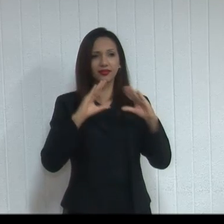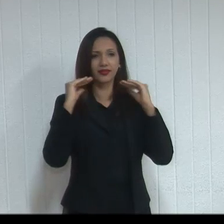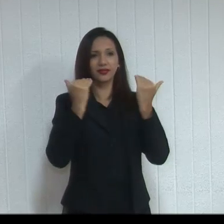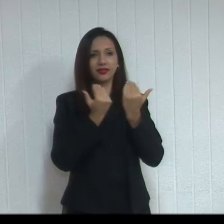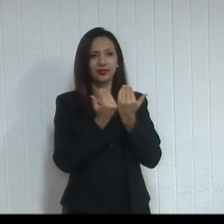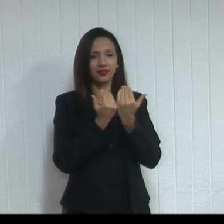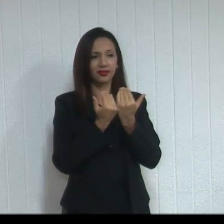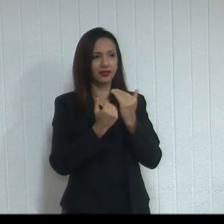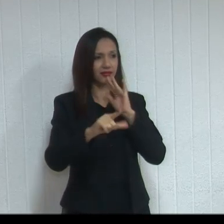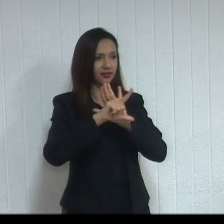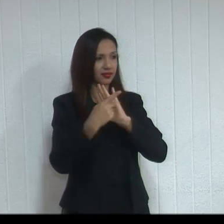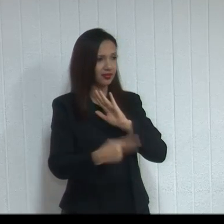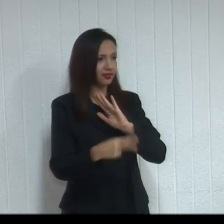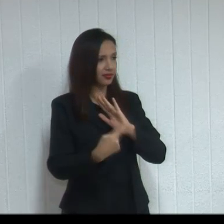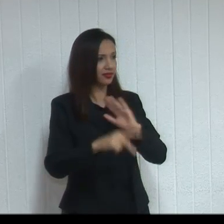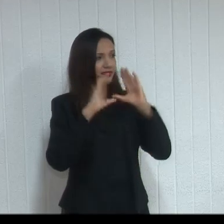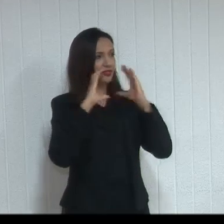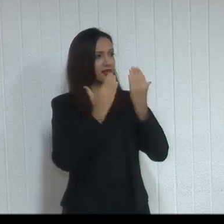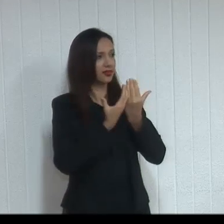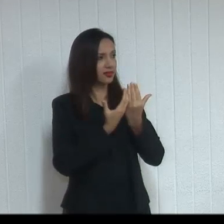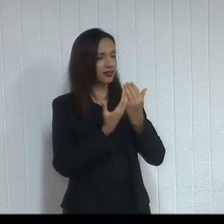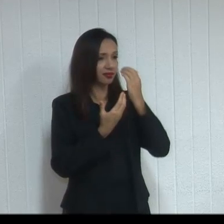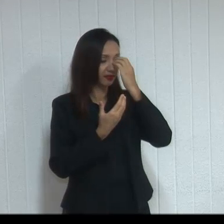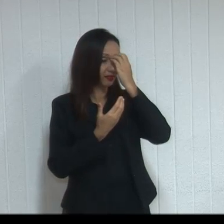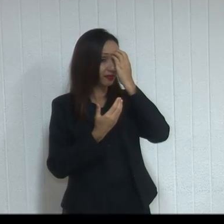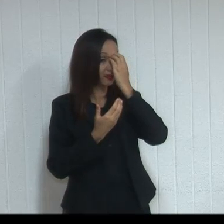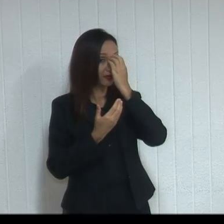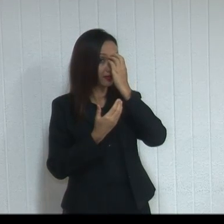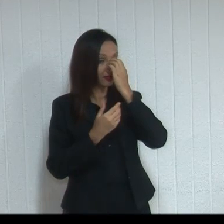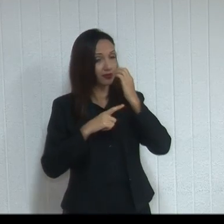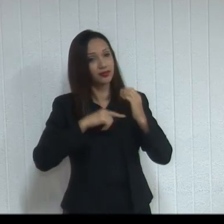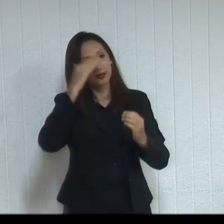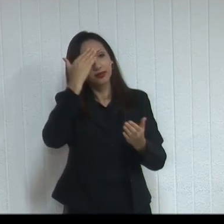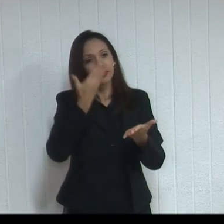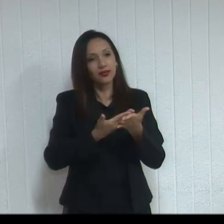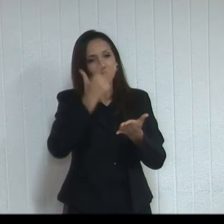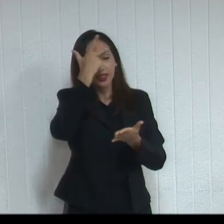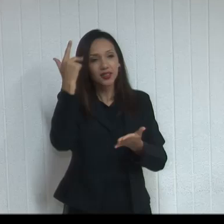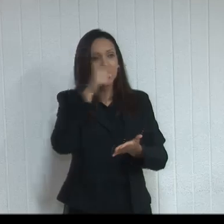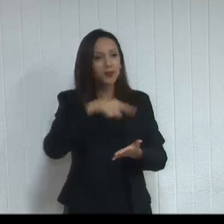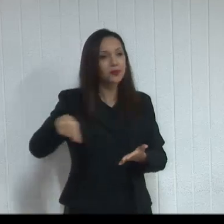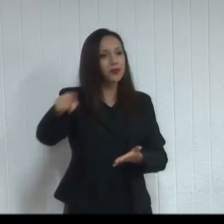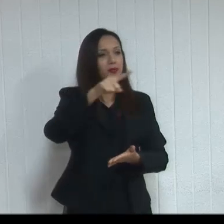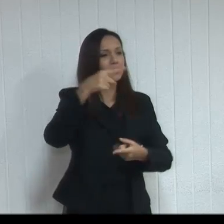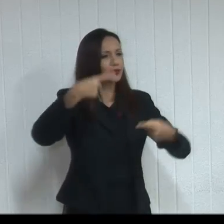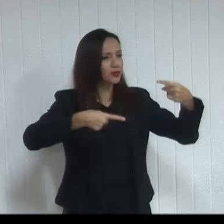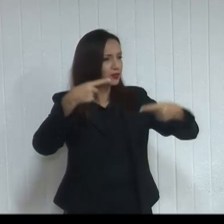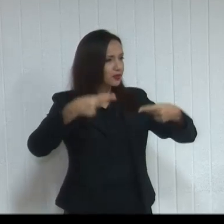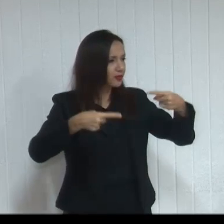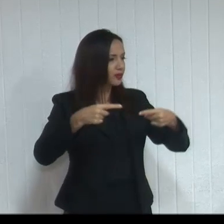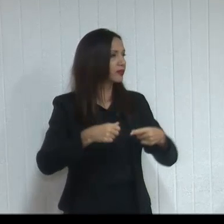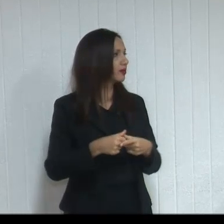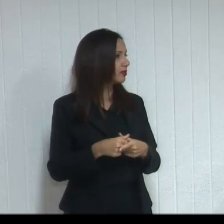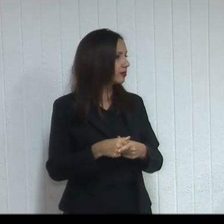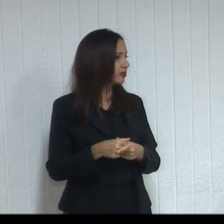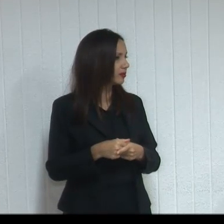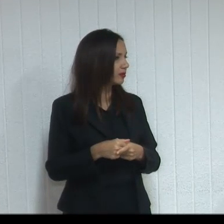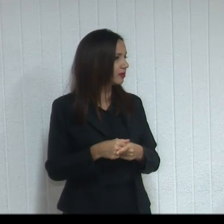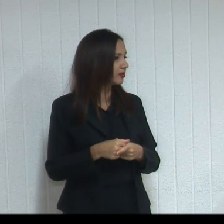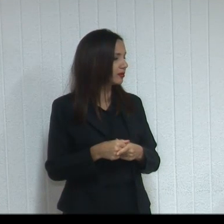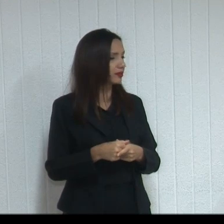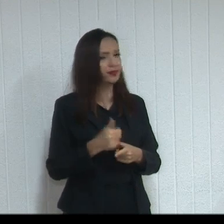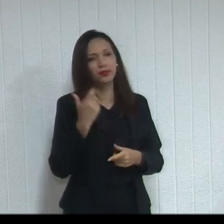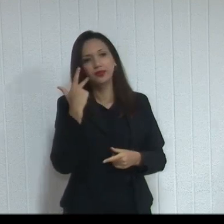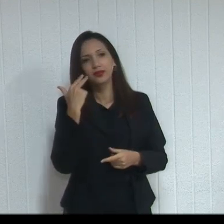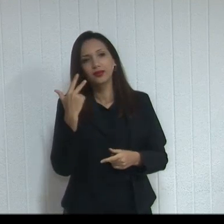casa. Então, de novo, eu acredito nas pessoas, acredito que na volúpia da discussão, né, e é natural,